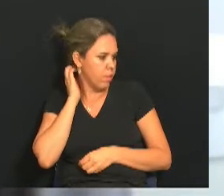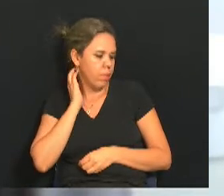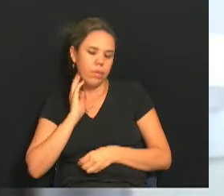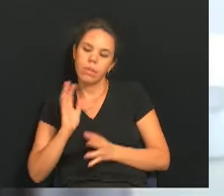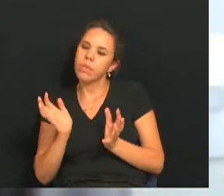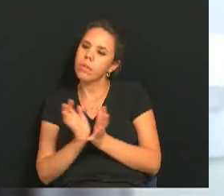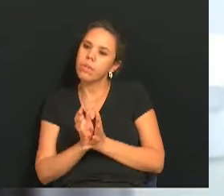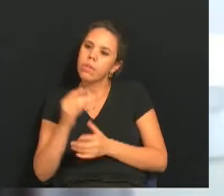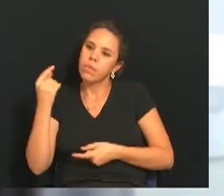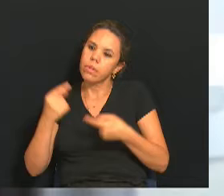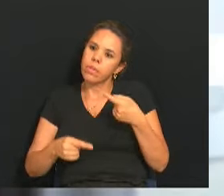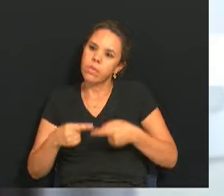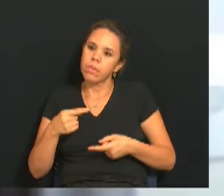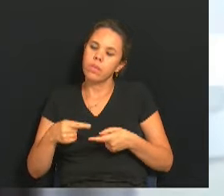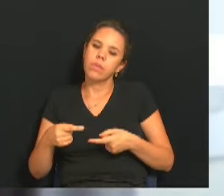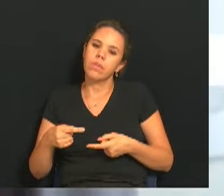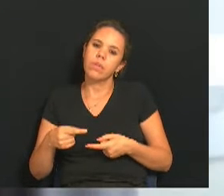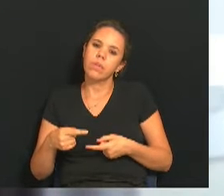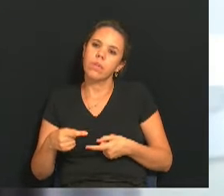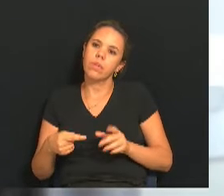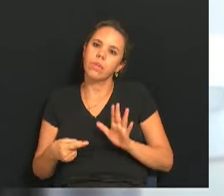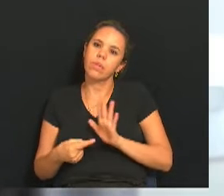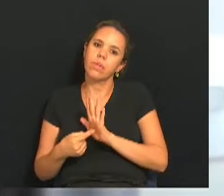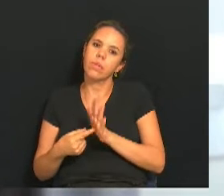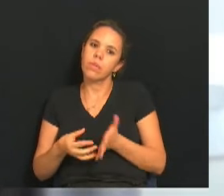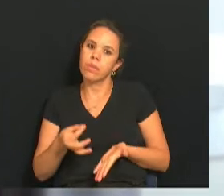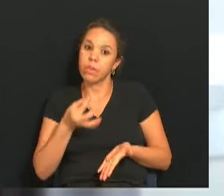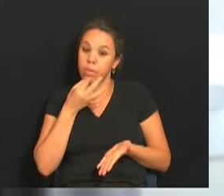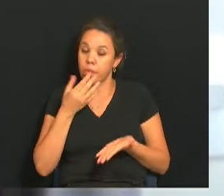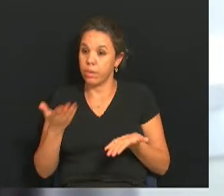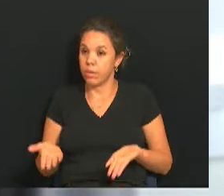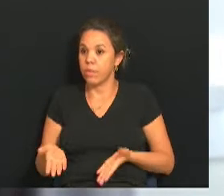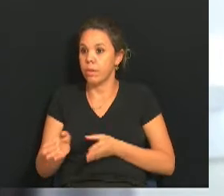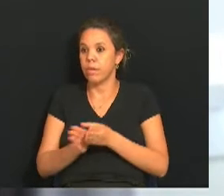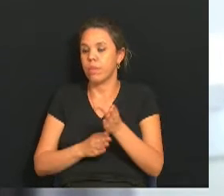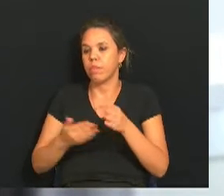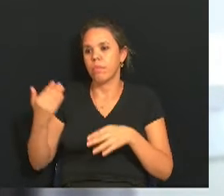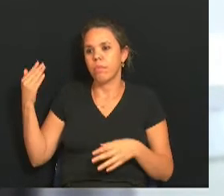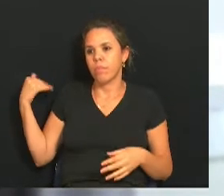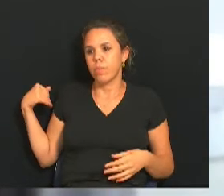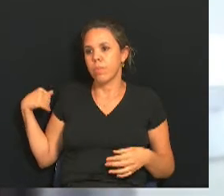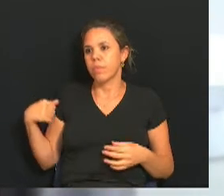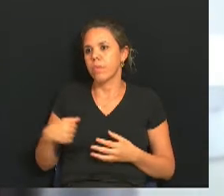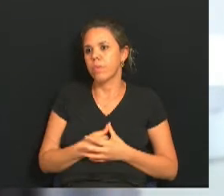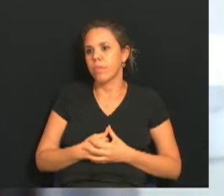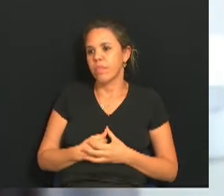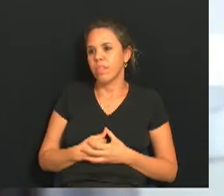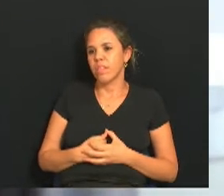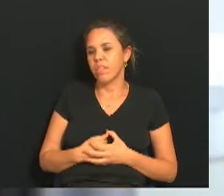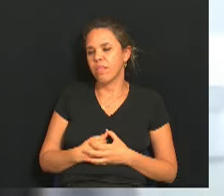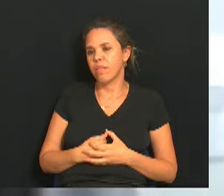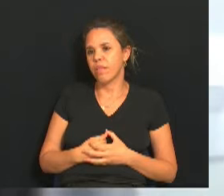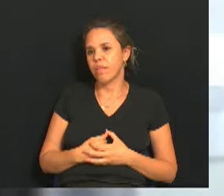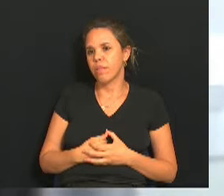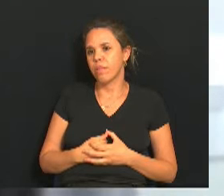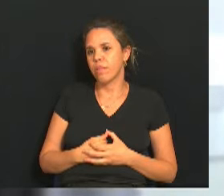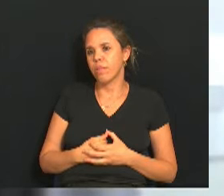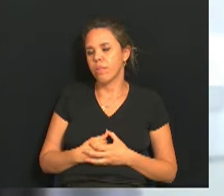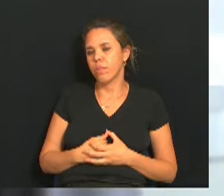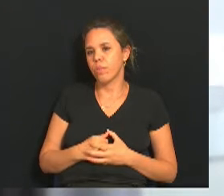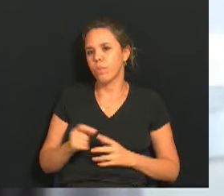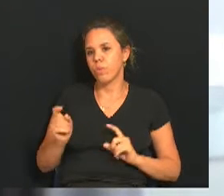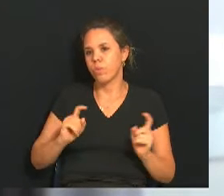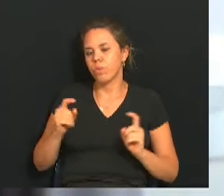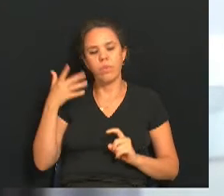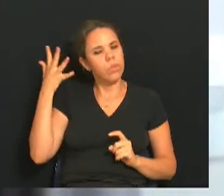para discutir a sua atualização, de conselheiros da época. Com o fórum,